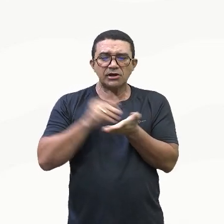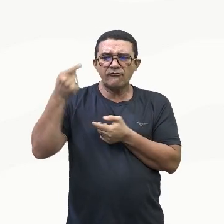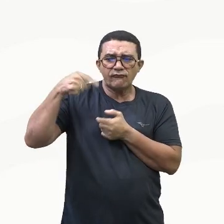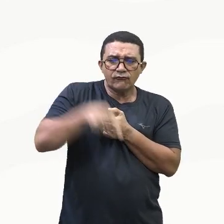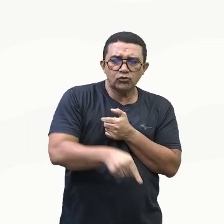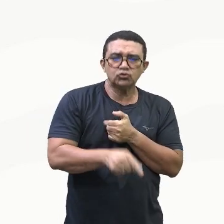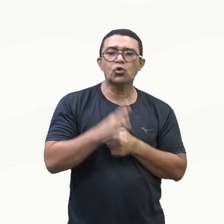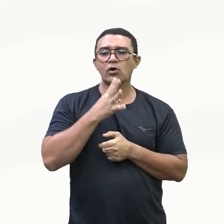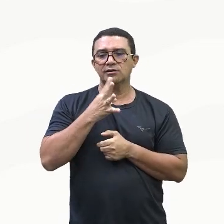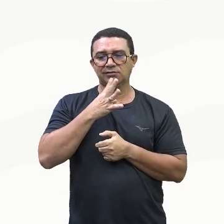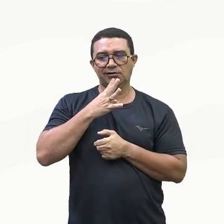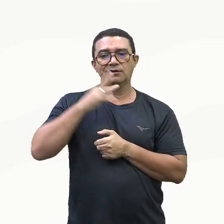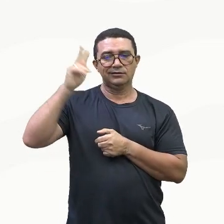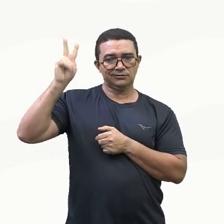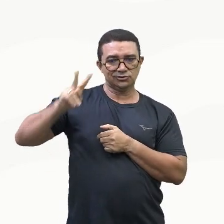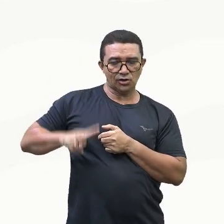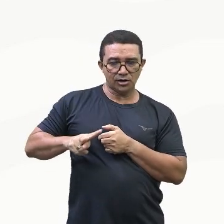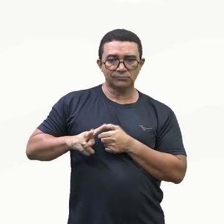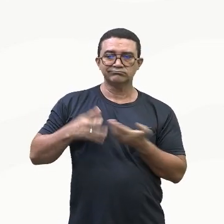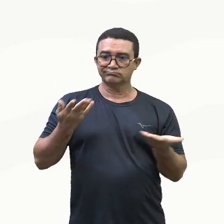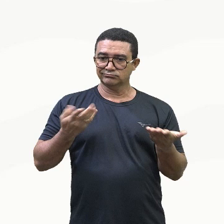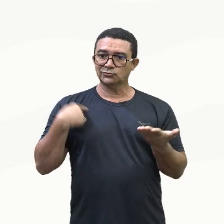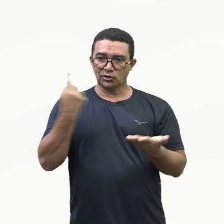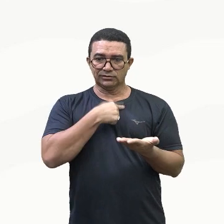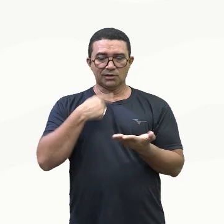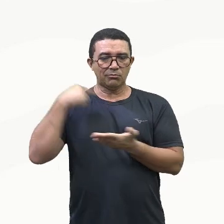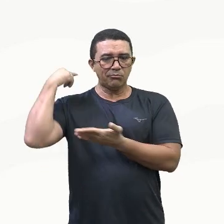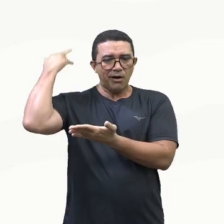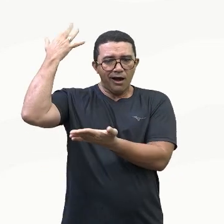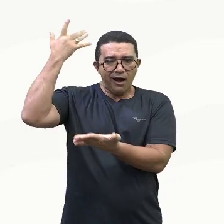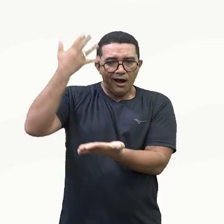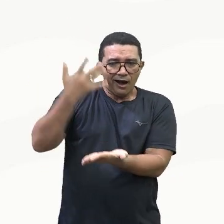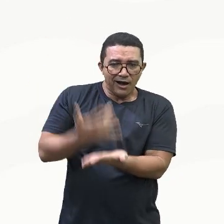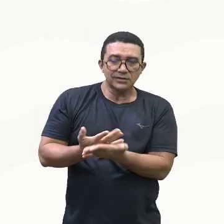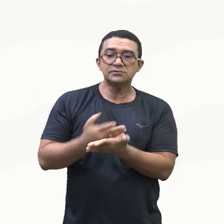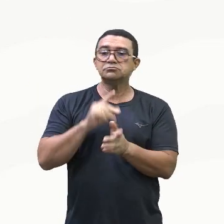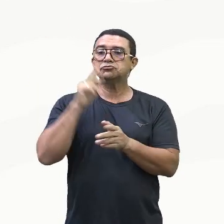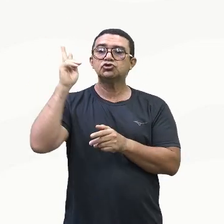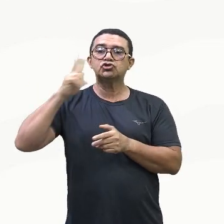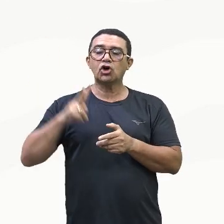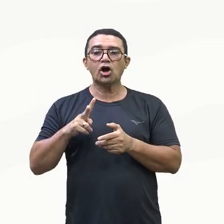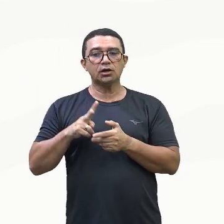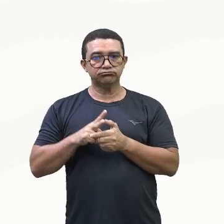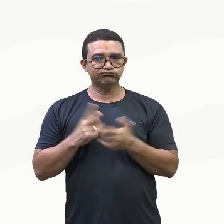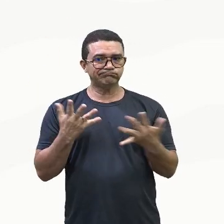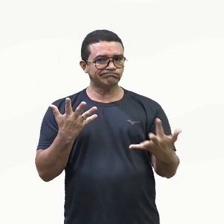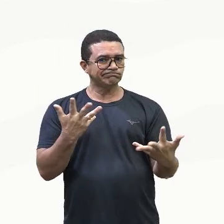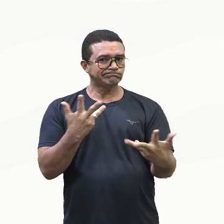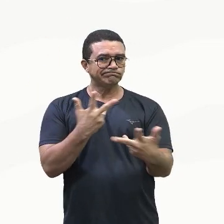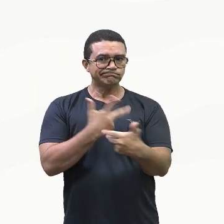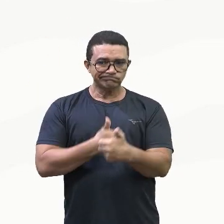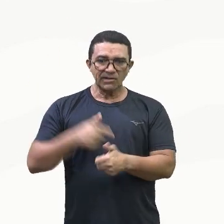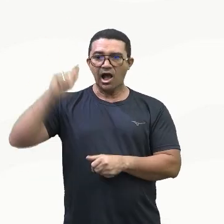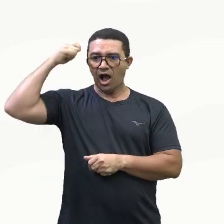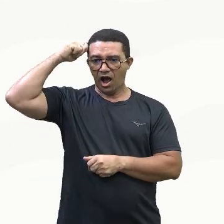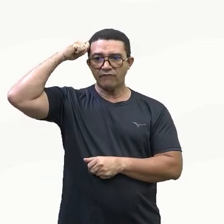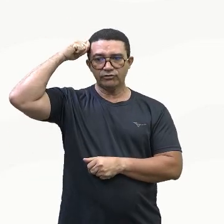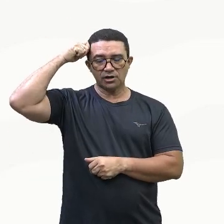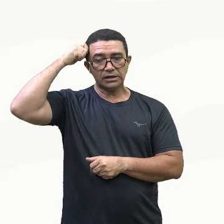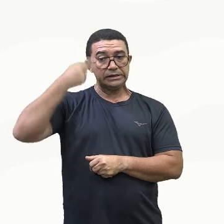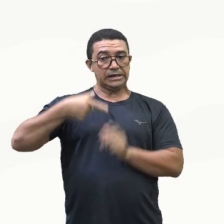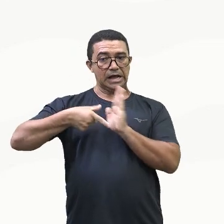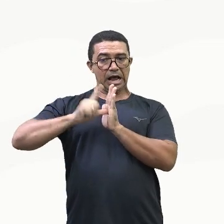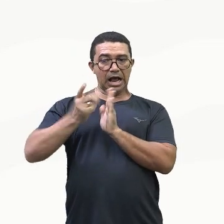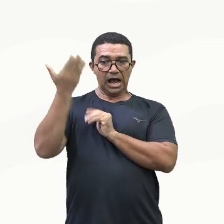vem da África, que nós temos uma história riquíssima aí, e a história que já permeava por essas terras, que é a dos